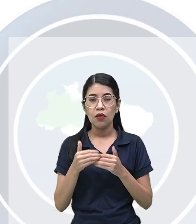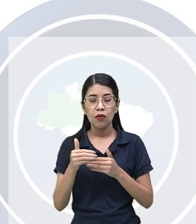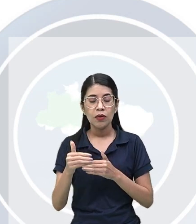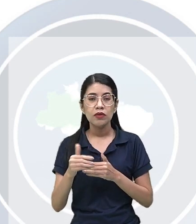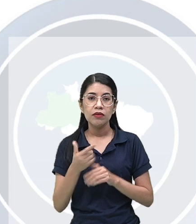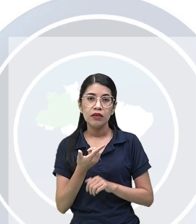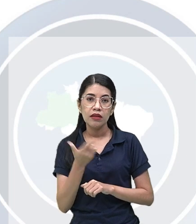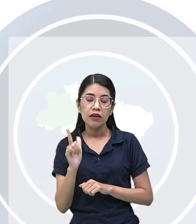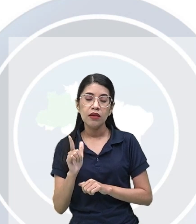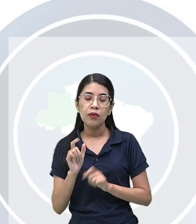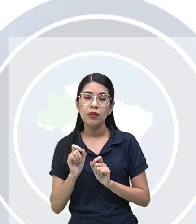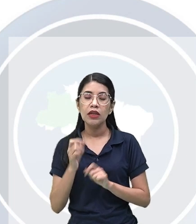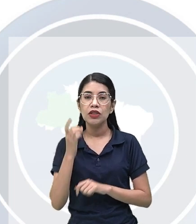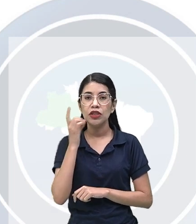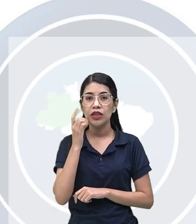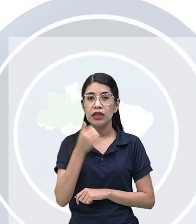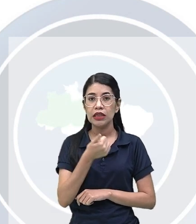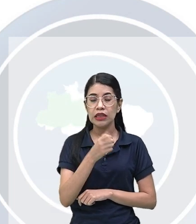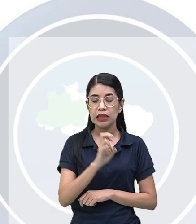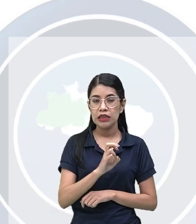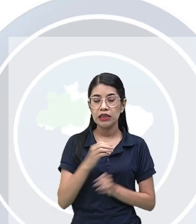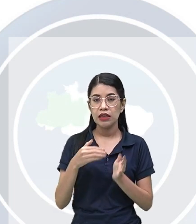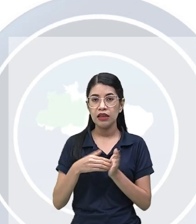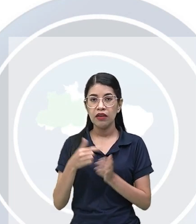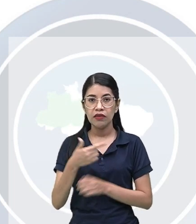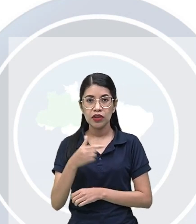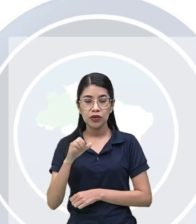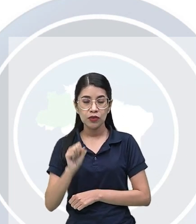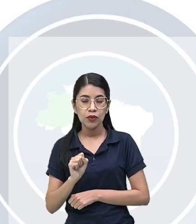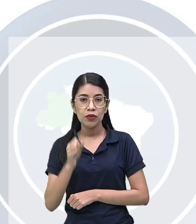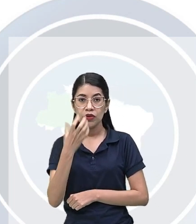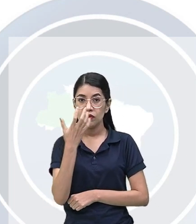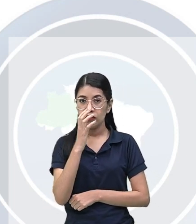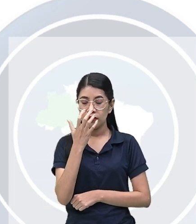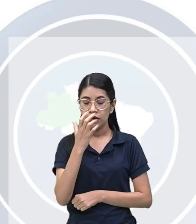arte. Começou dia 15/2 e foi até o dia 28/2.